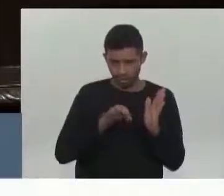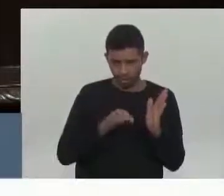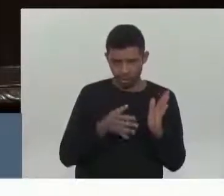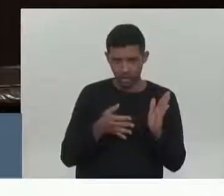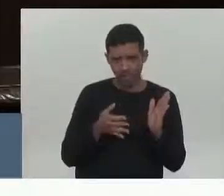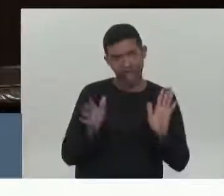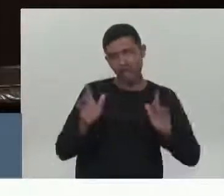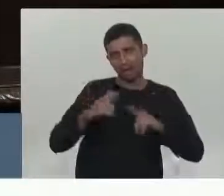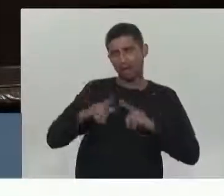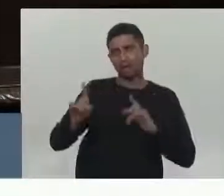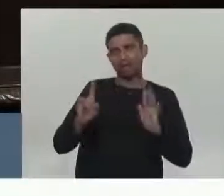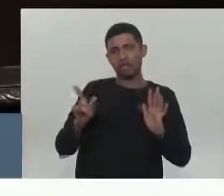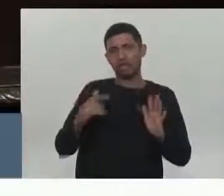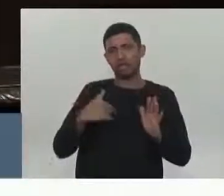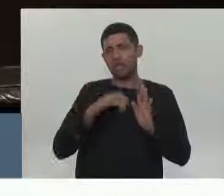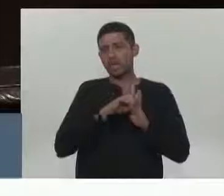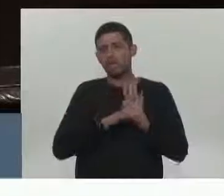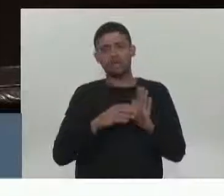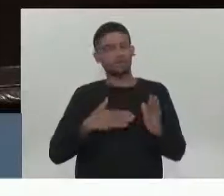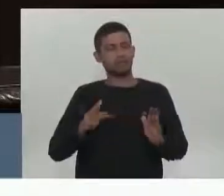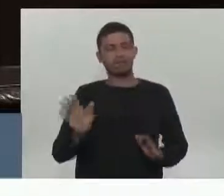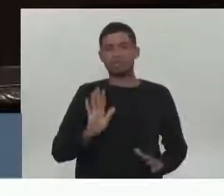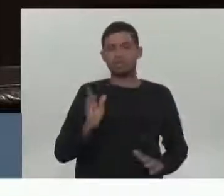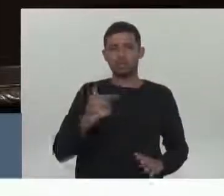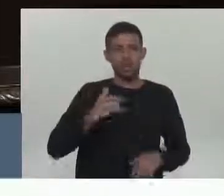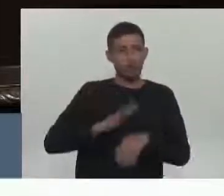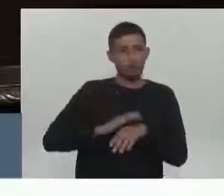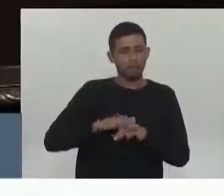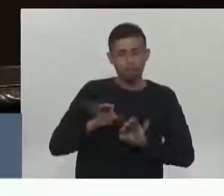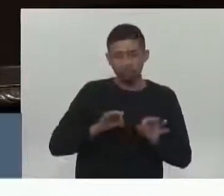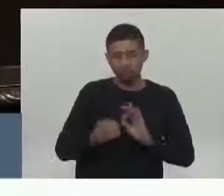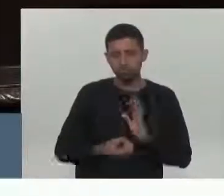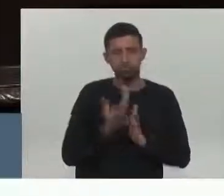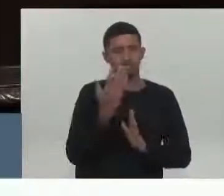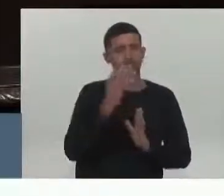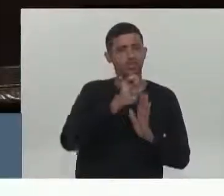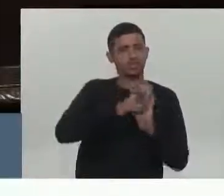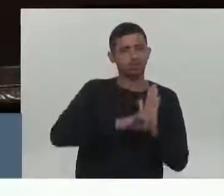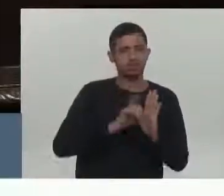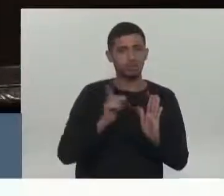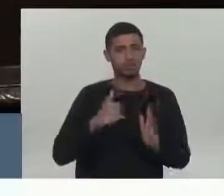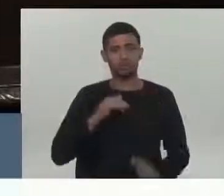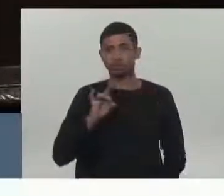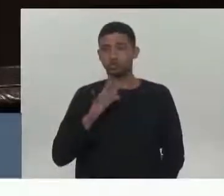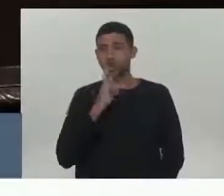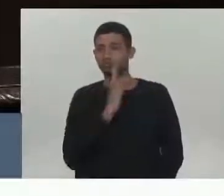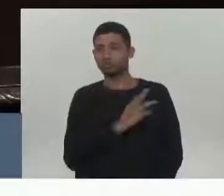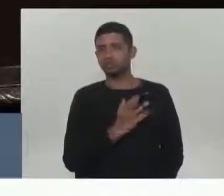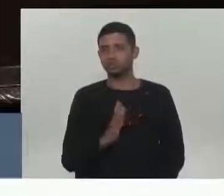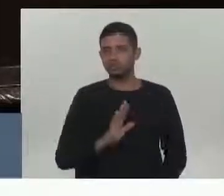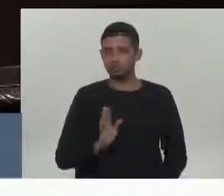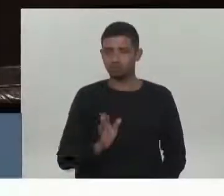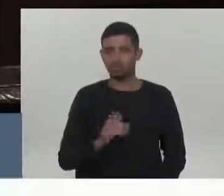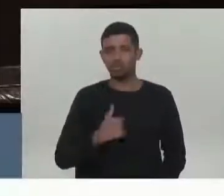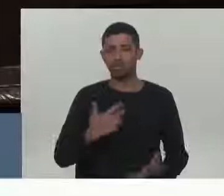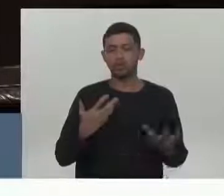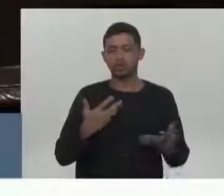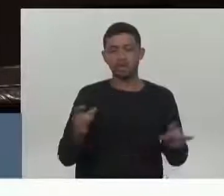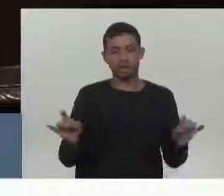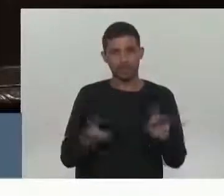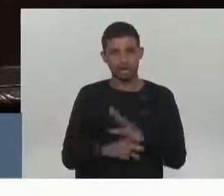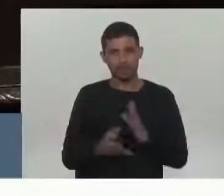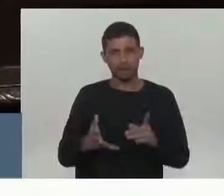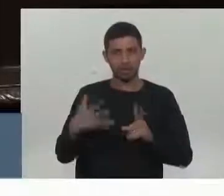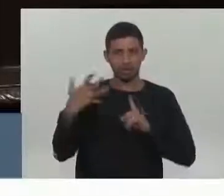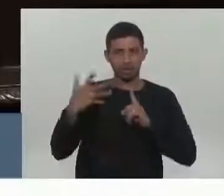Não há problema nenhum, a emenda não é minha, eu não sou autor das emendas, eu apenas as relatei. E eu quero terminar aqui dando a